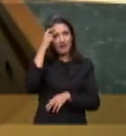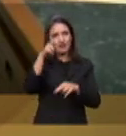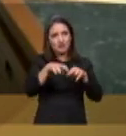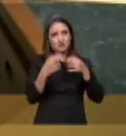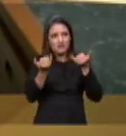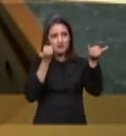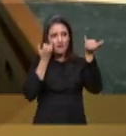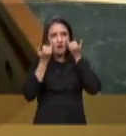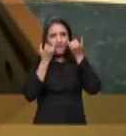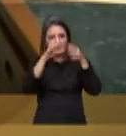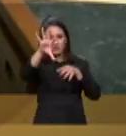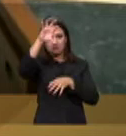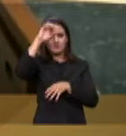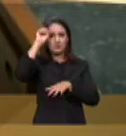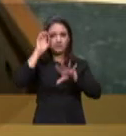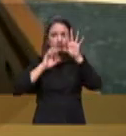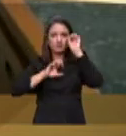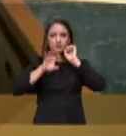dificuldades